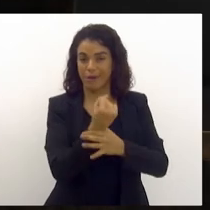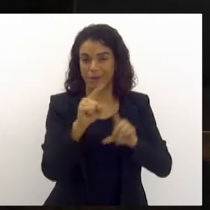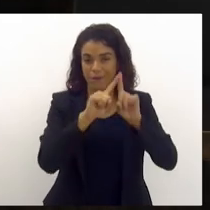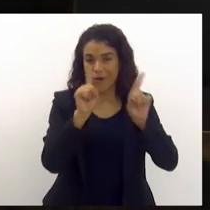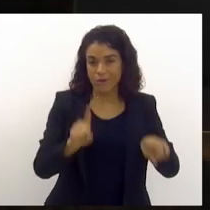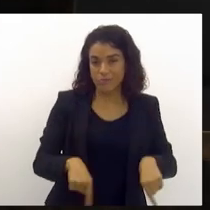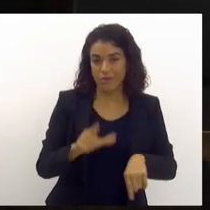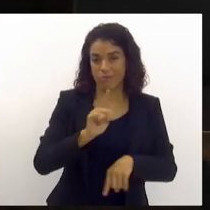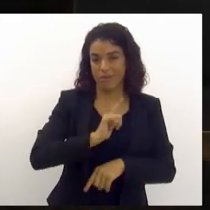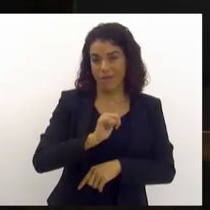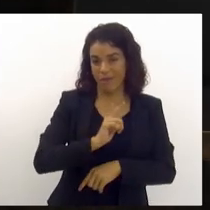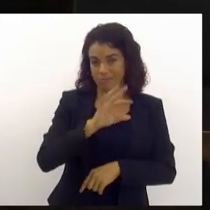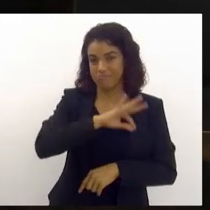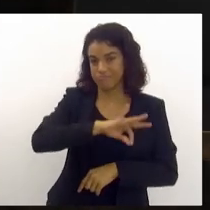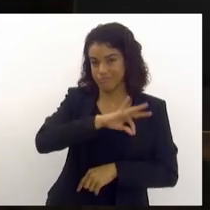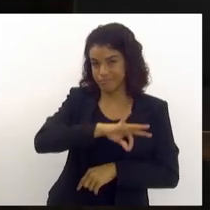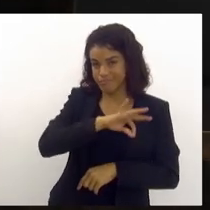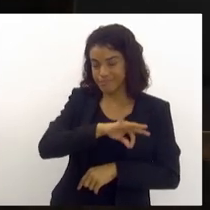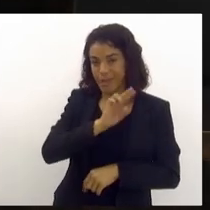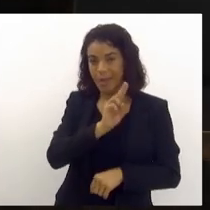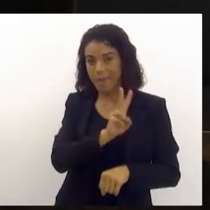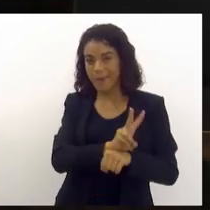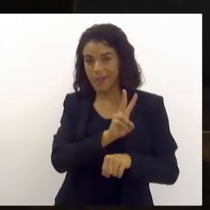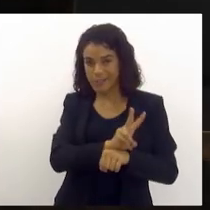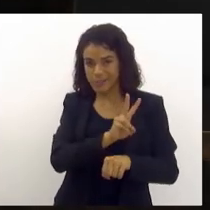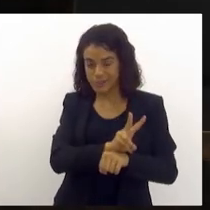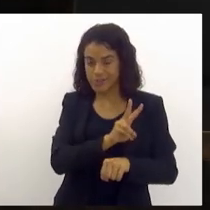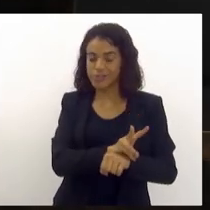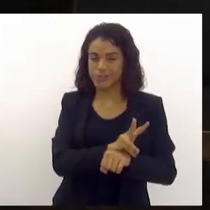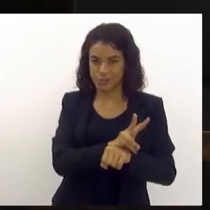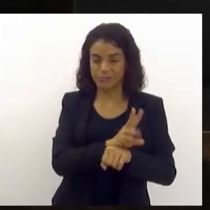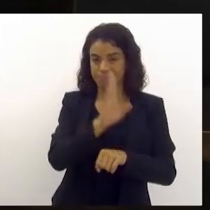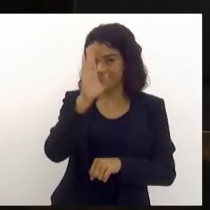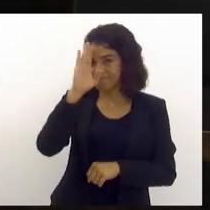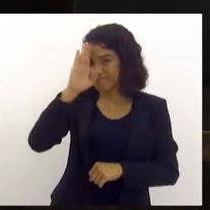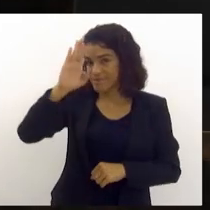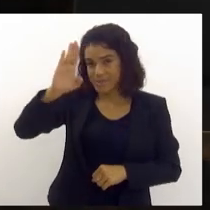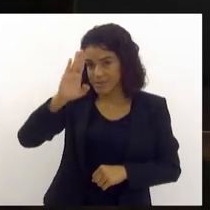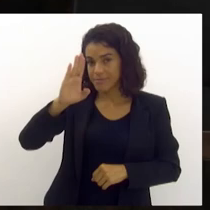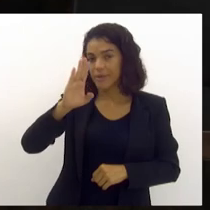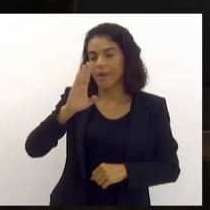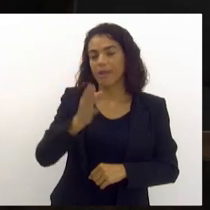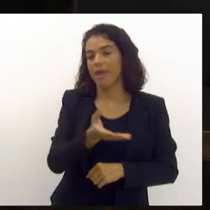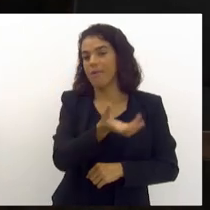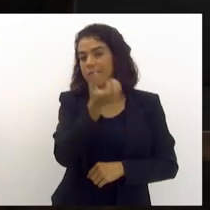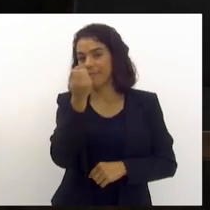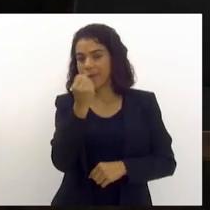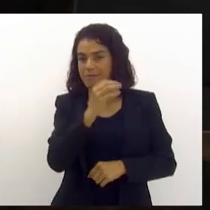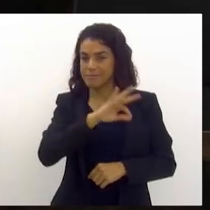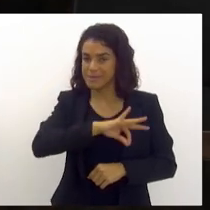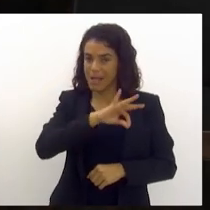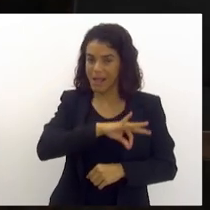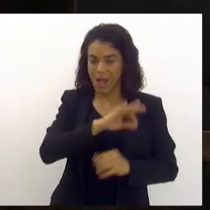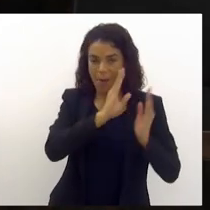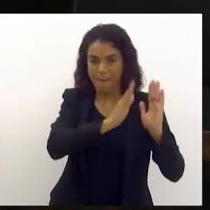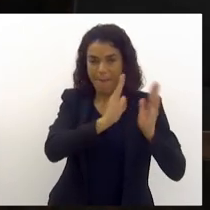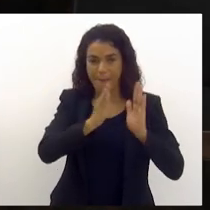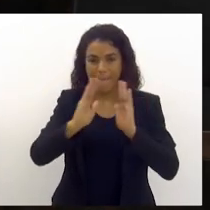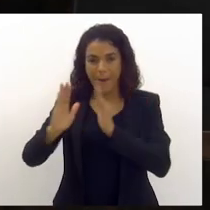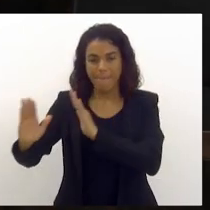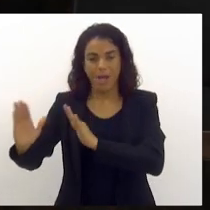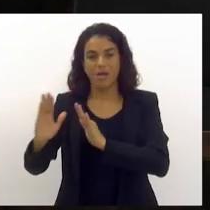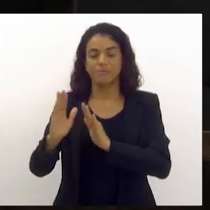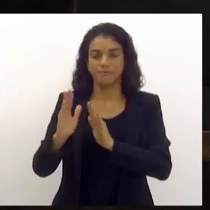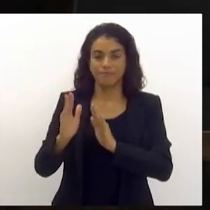do Rio de Janeiro estejam assistidos no seu principal anseio, que é receber em dia, que é ser bem tratado, para